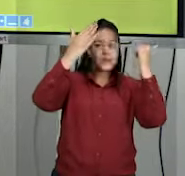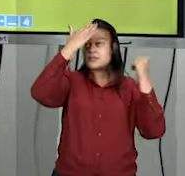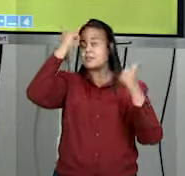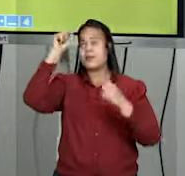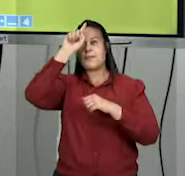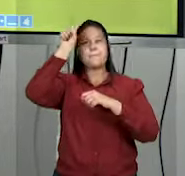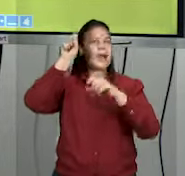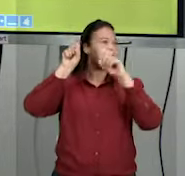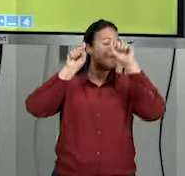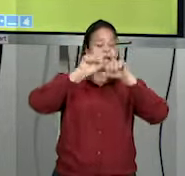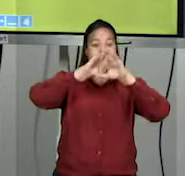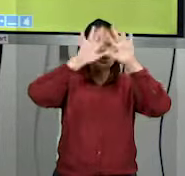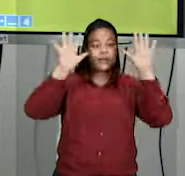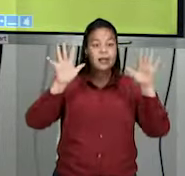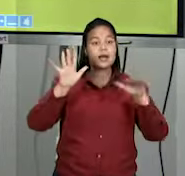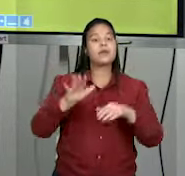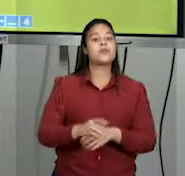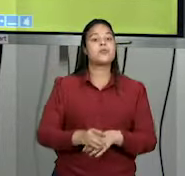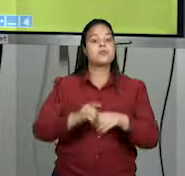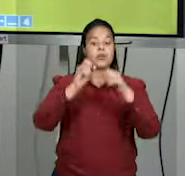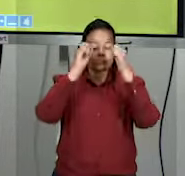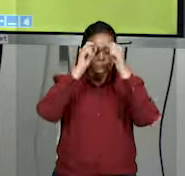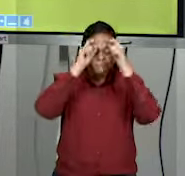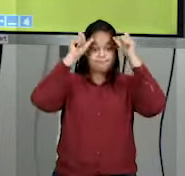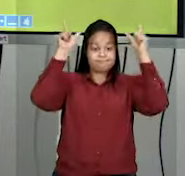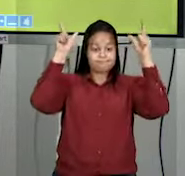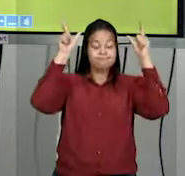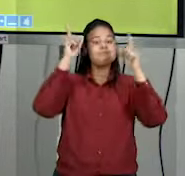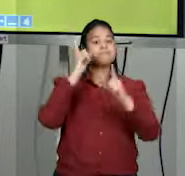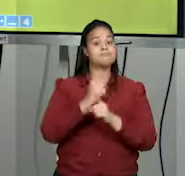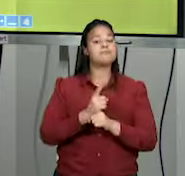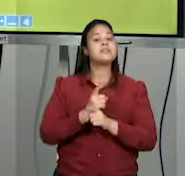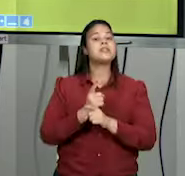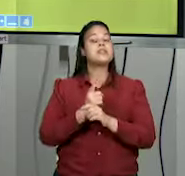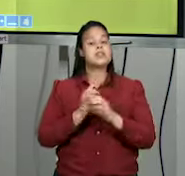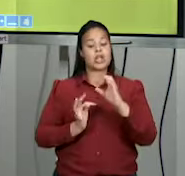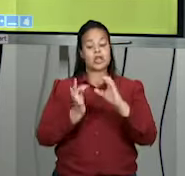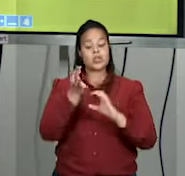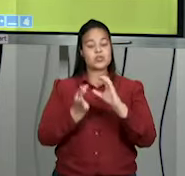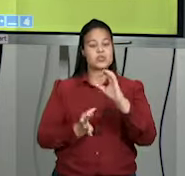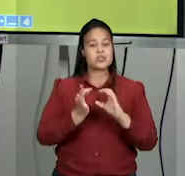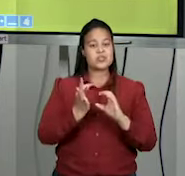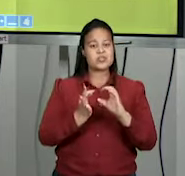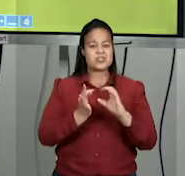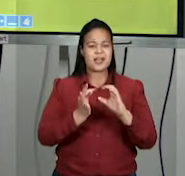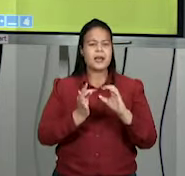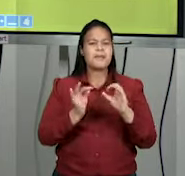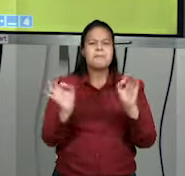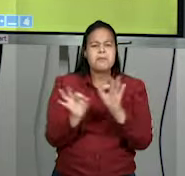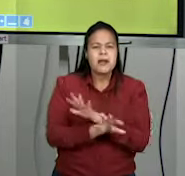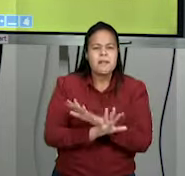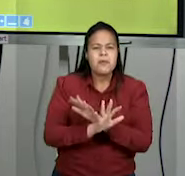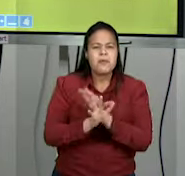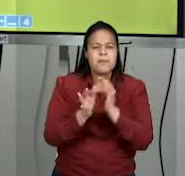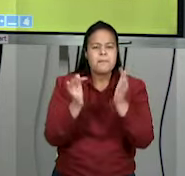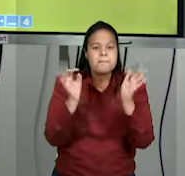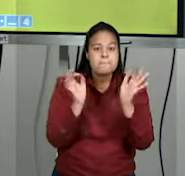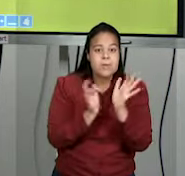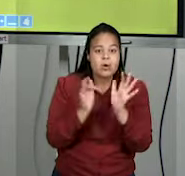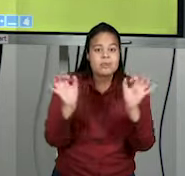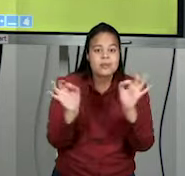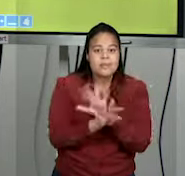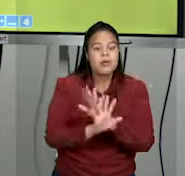isso, as descobertas tecnológicas e científicas não são definitivas. Elas são o que a gente tem